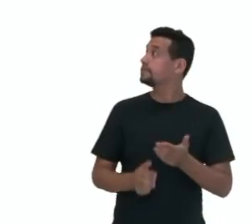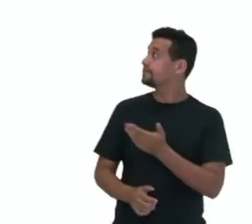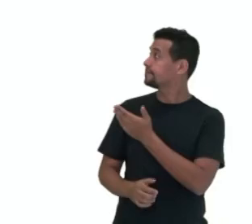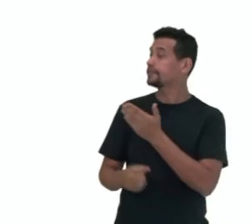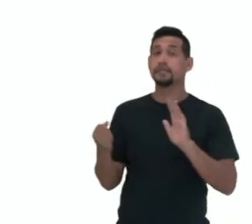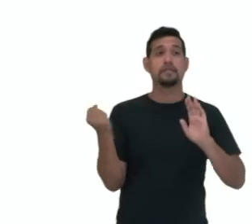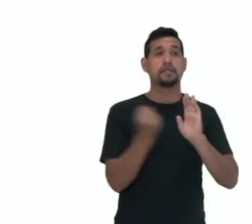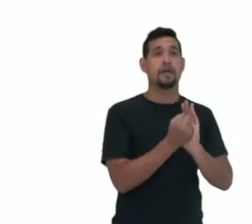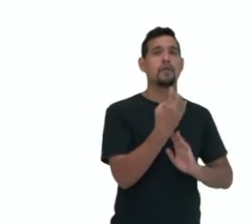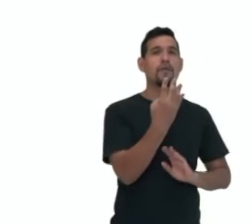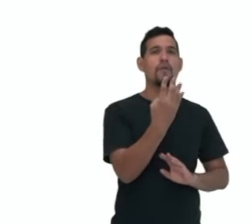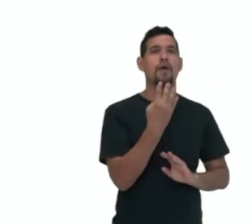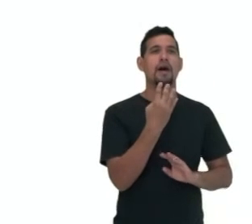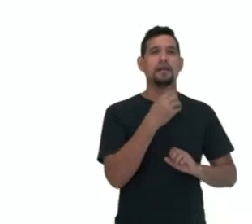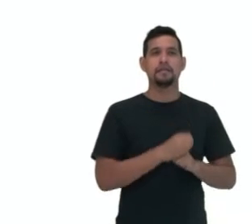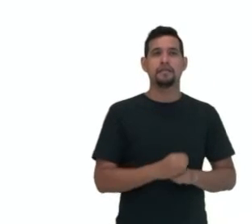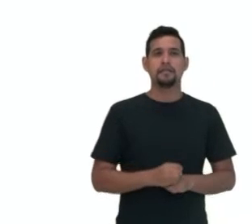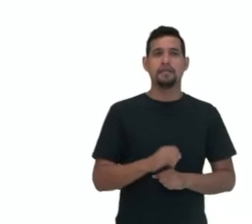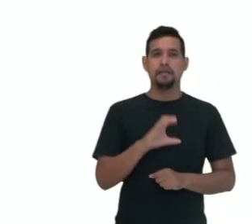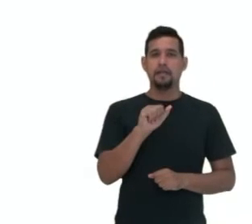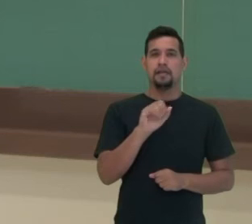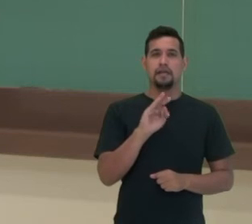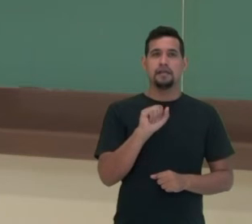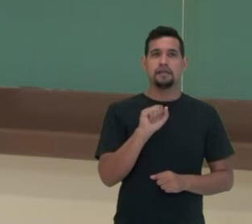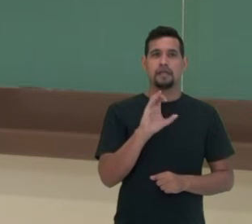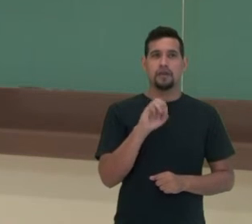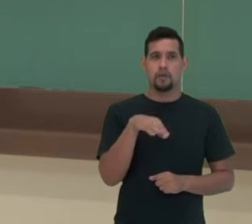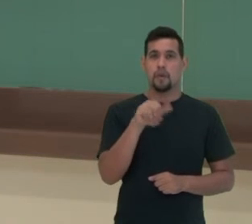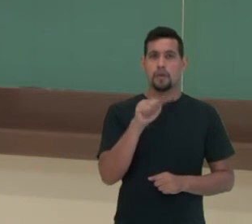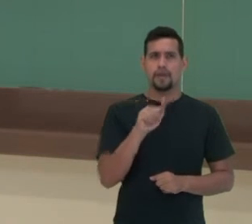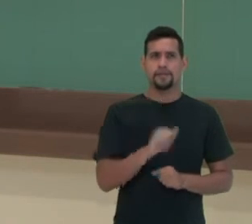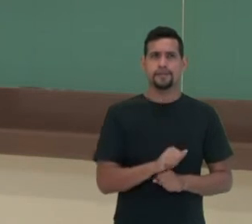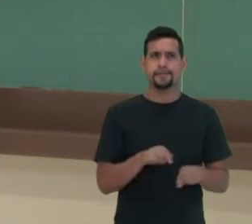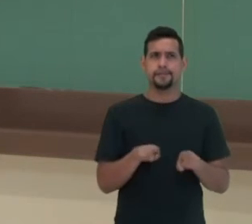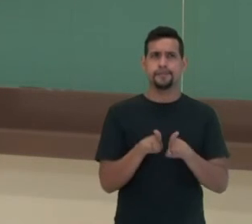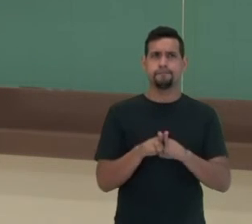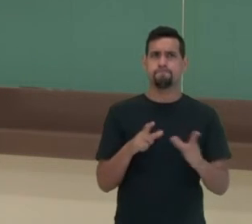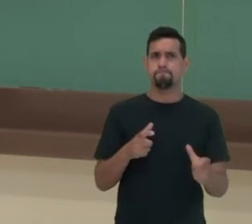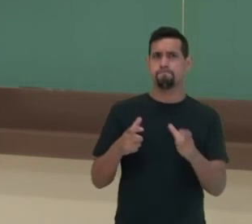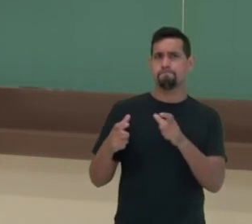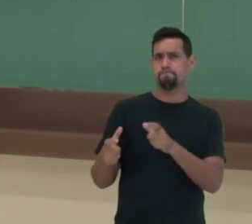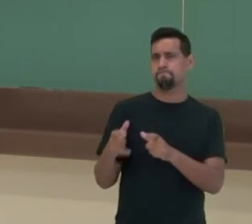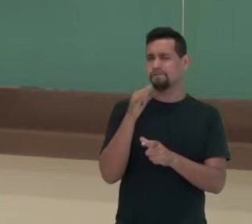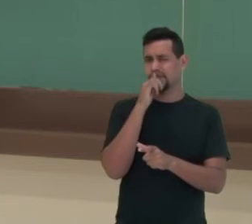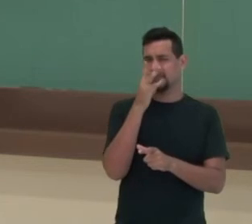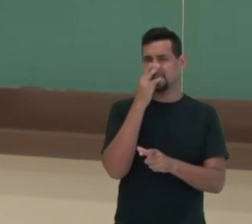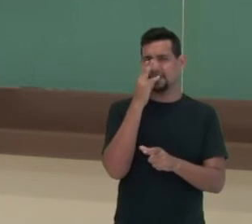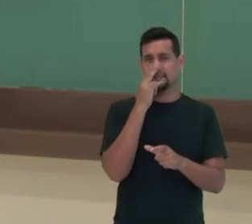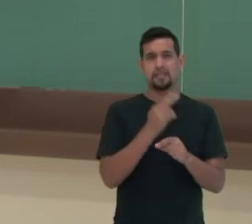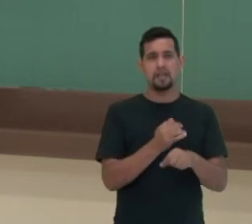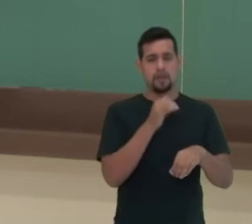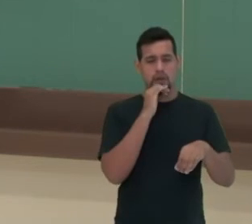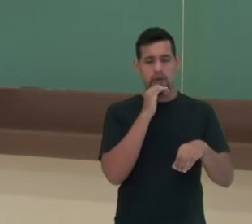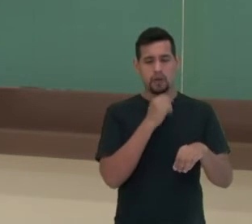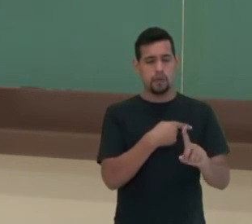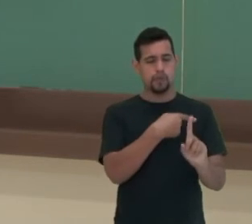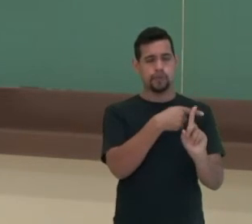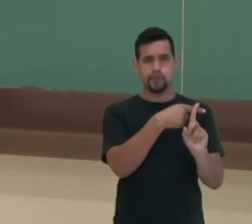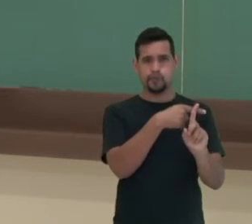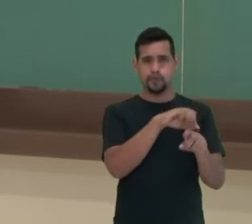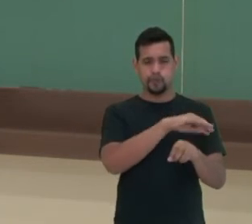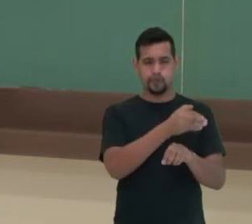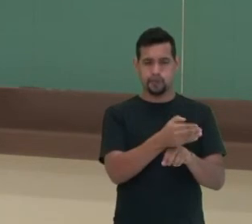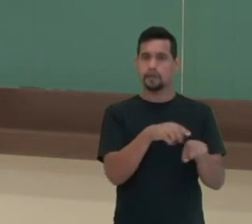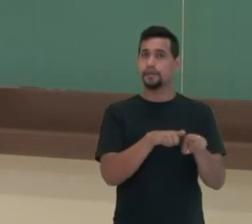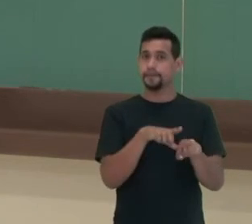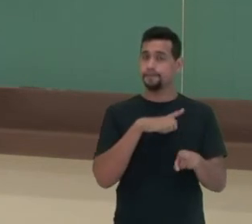Século IV, numa catacumba, que era onde eles, uma espécie de cemitérios subterrâneos que tinham